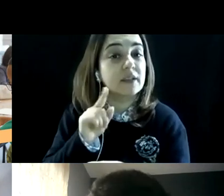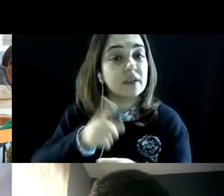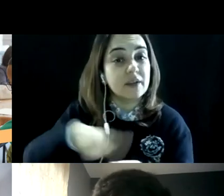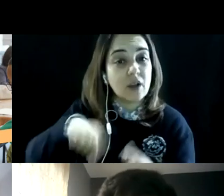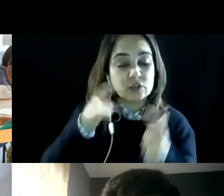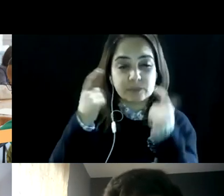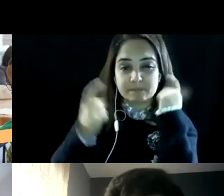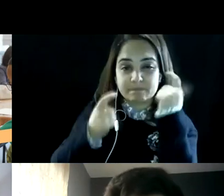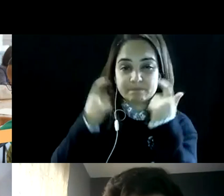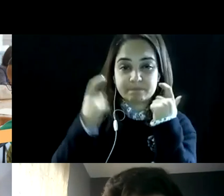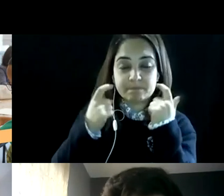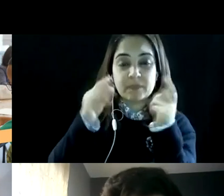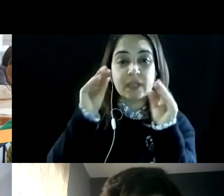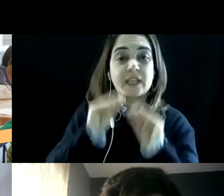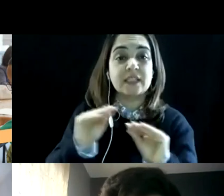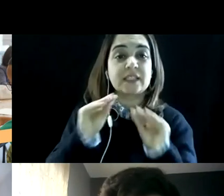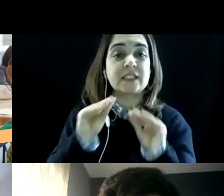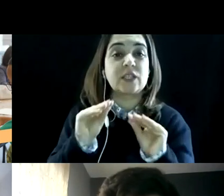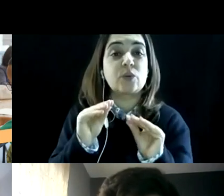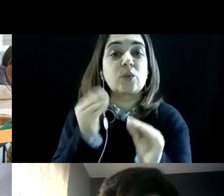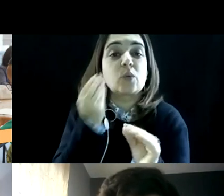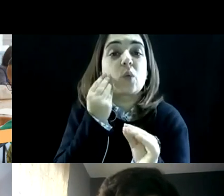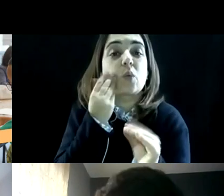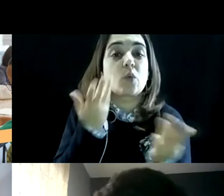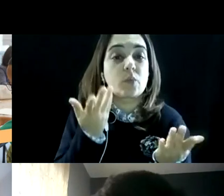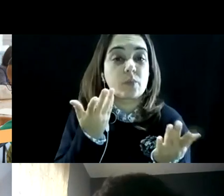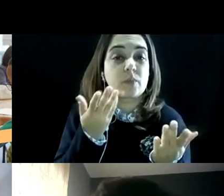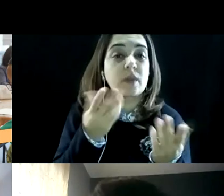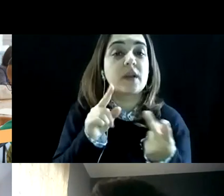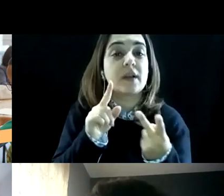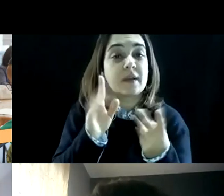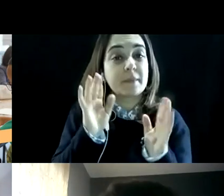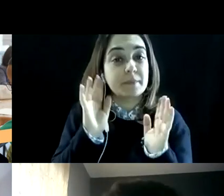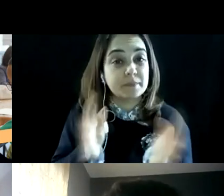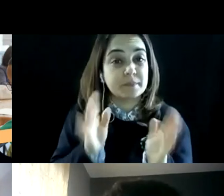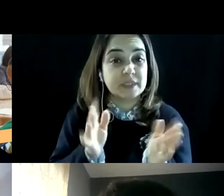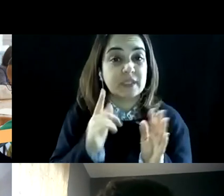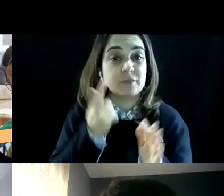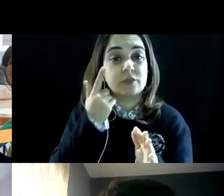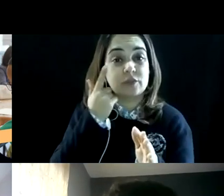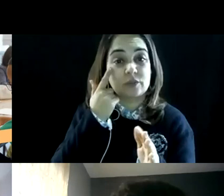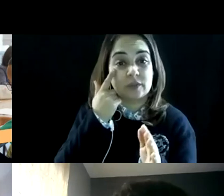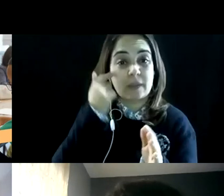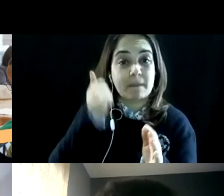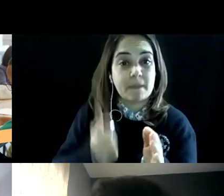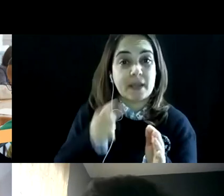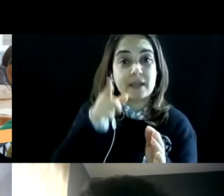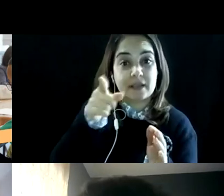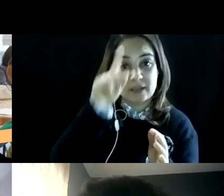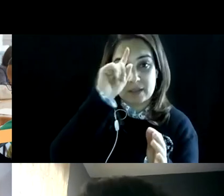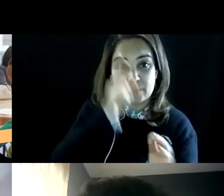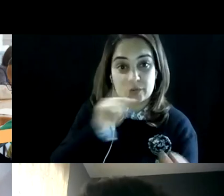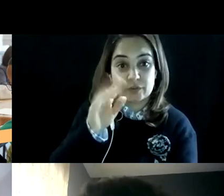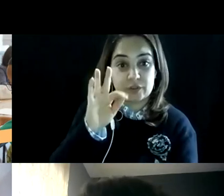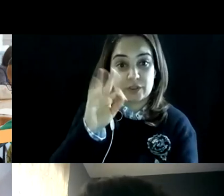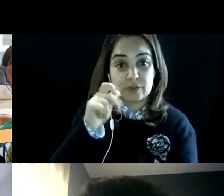sobre o ensino dual, não é? Sem que as qualidades, como muito bem enunciou a professora Fátima Antunes, se me permite o elogio,